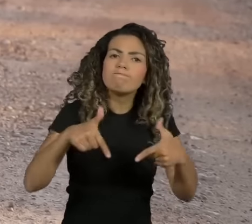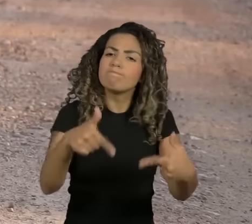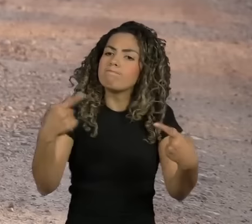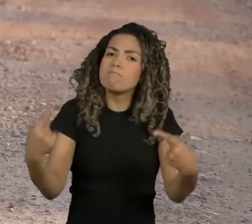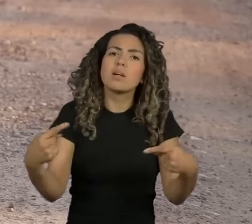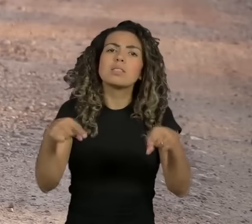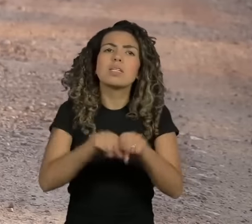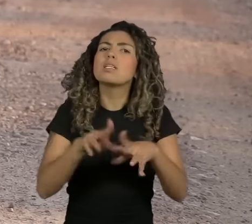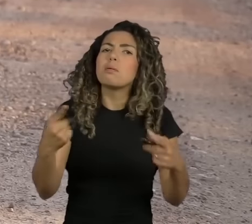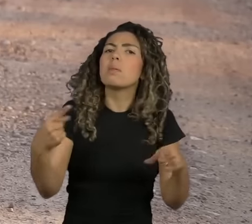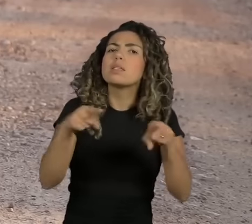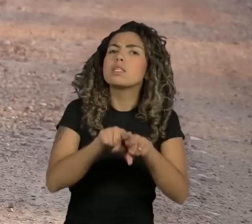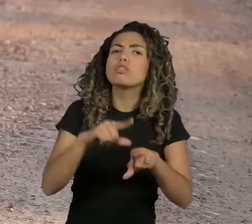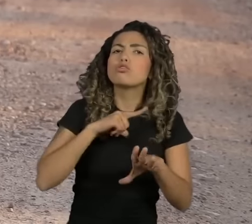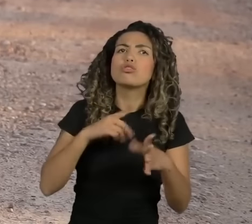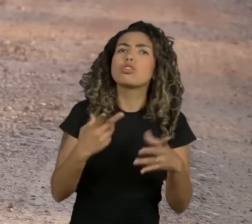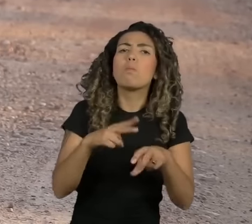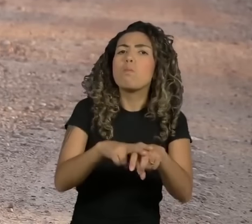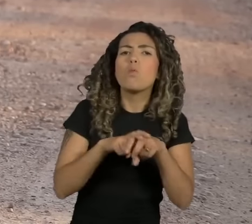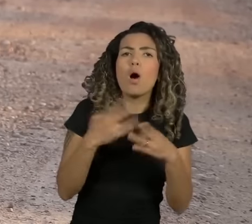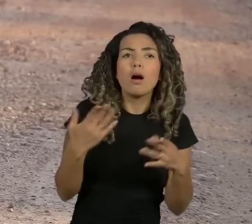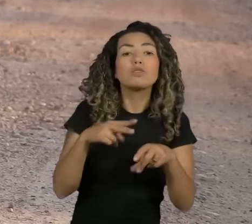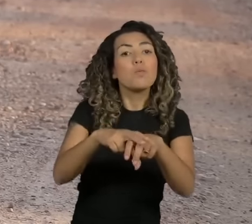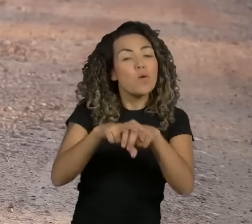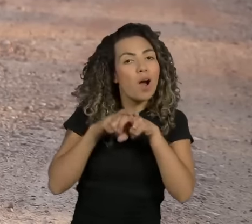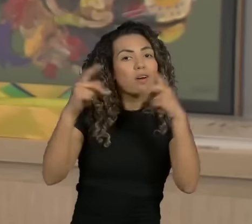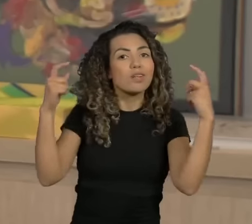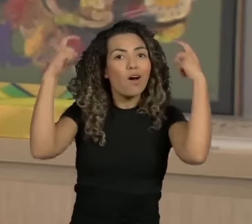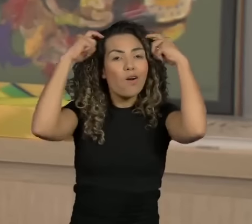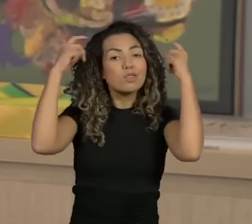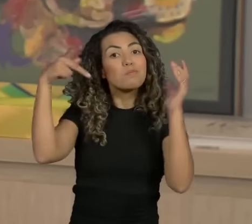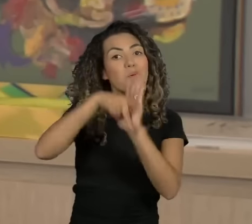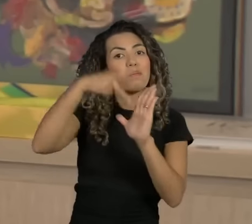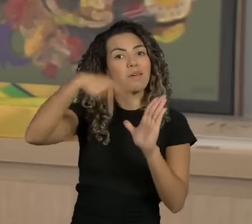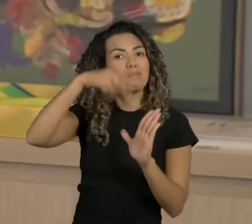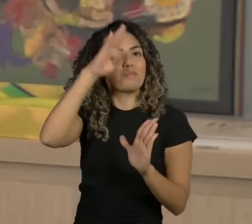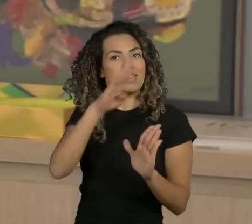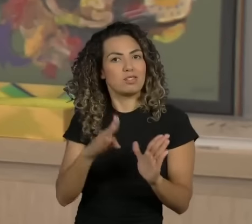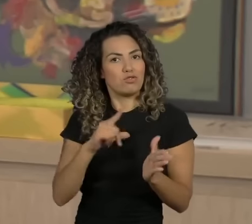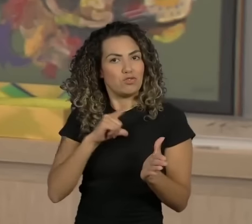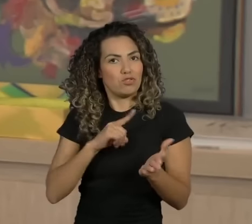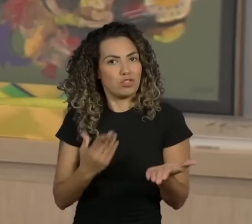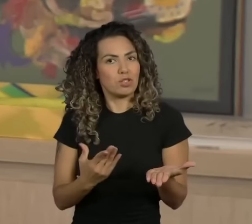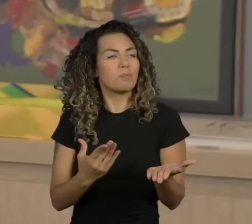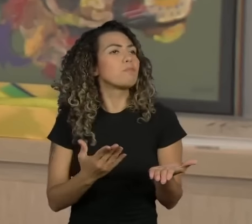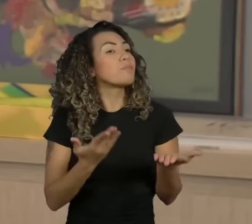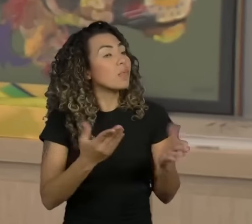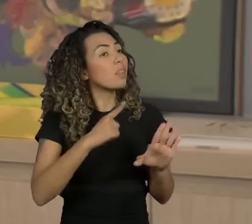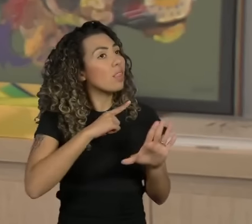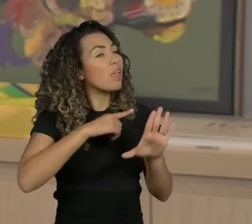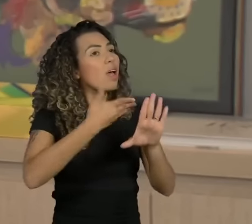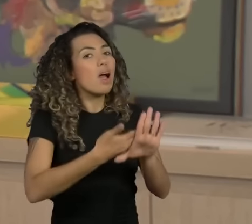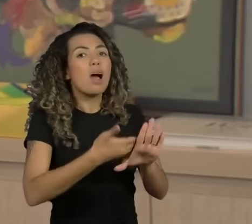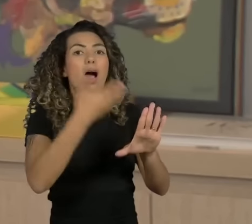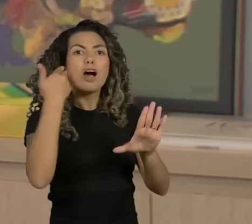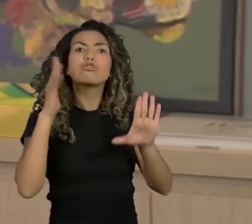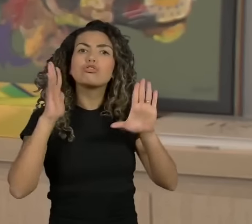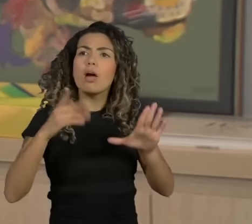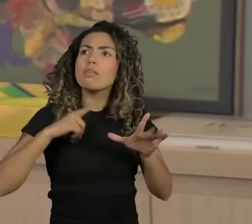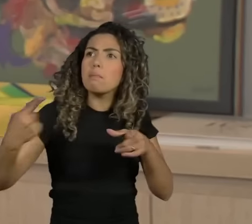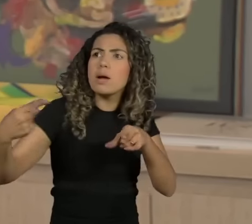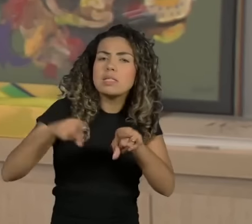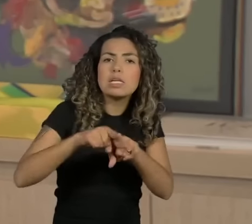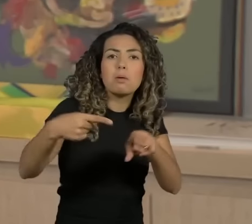de jatobazinho. Tem uma onça brasileira que foi resgatada, né, por vários parceiros, e